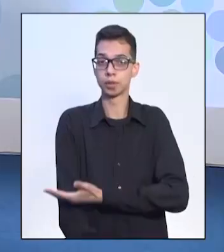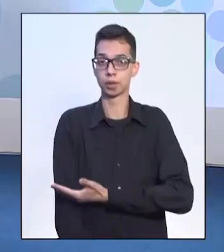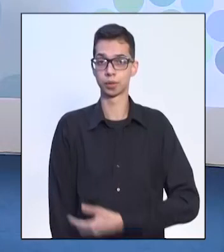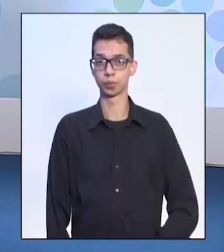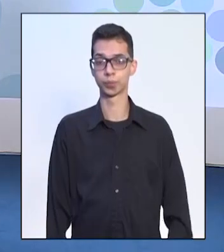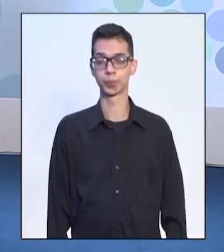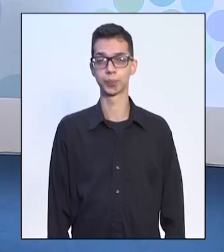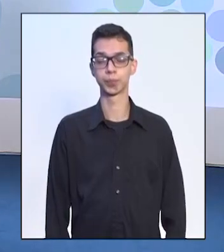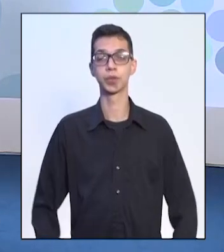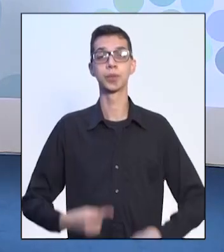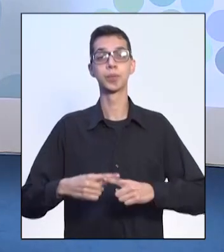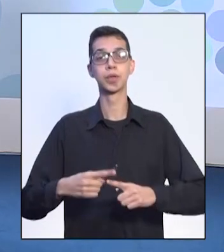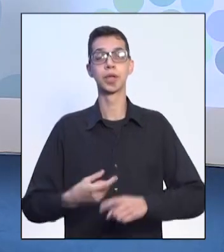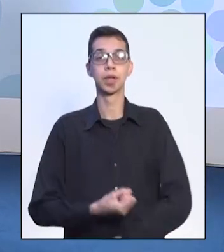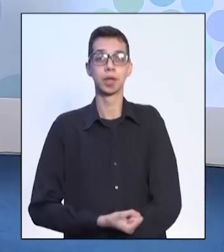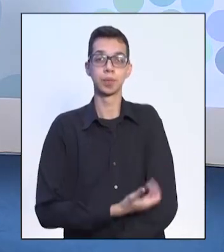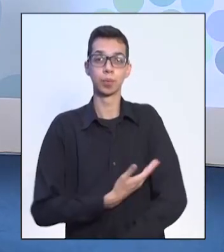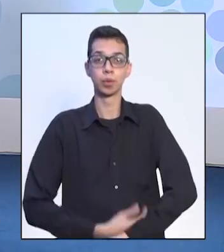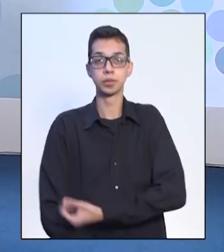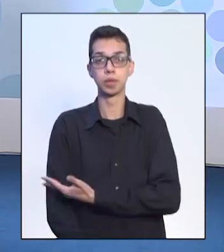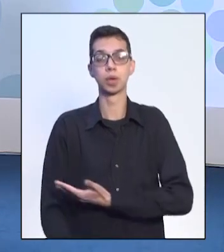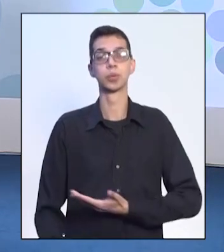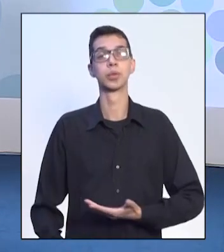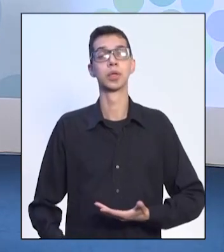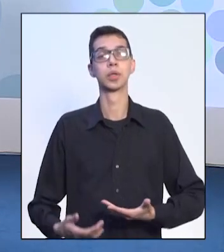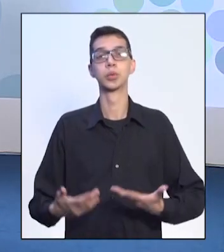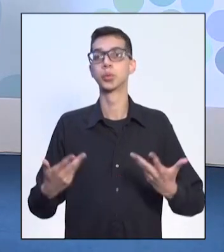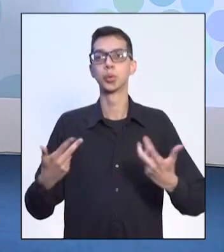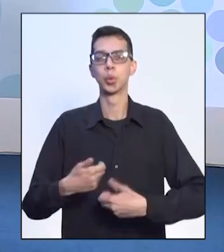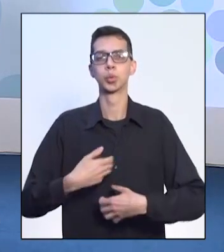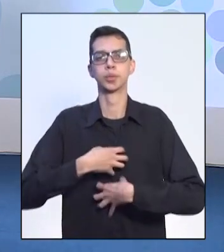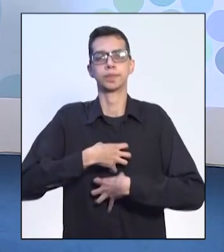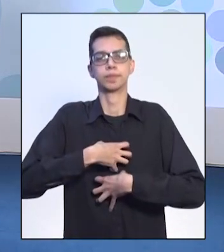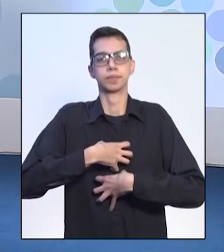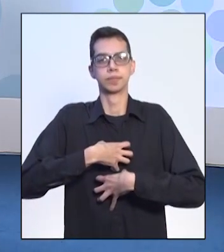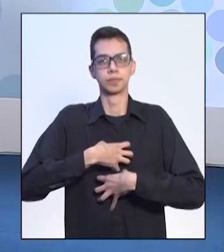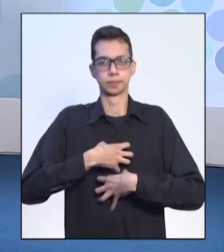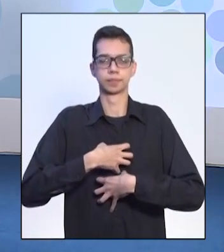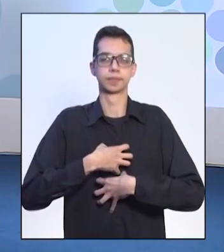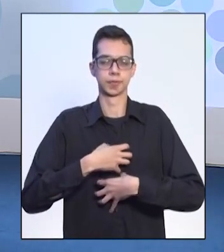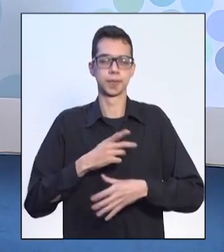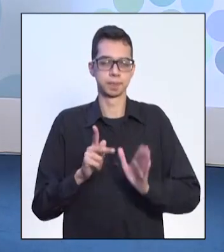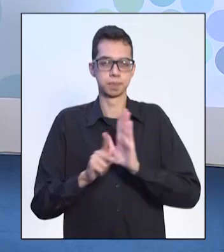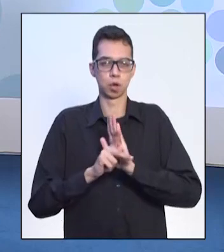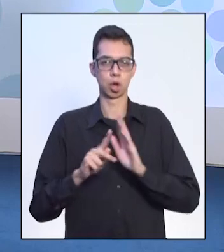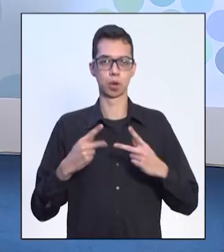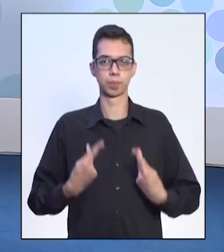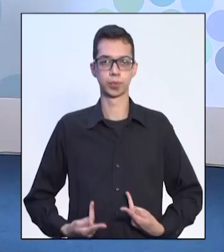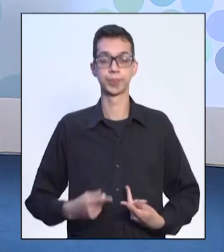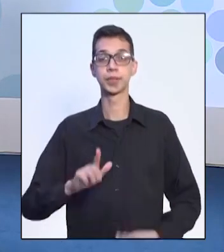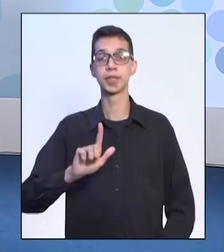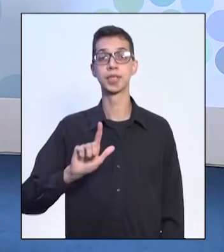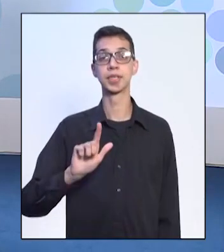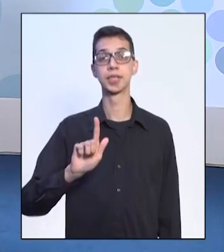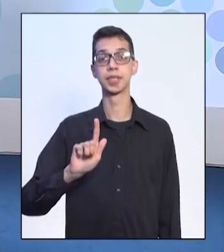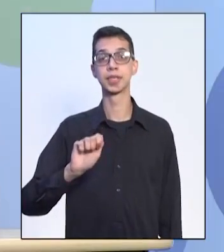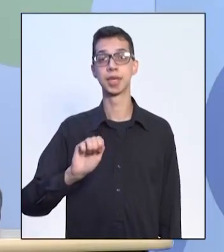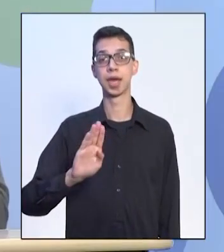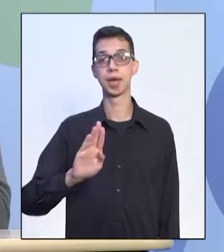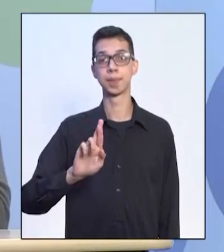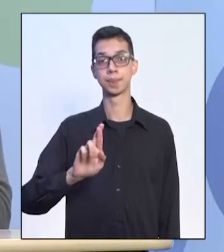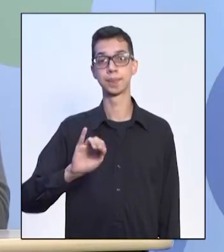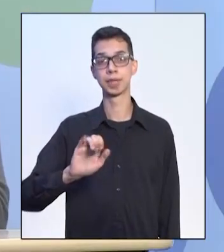brotariam assim quase que instintivamente em todos nós. Né? A Gabriela usou, inclusive, este termo.